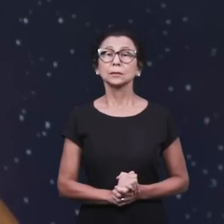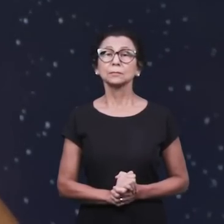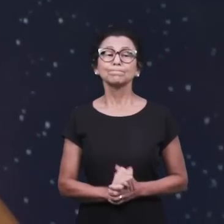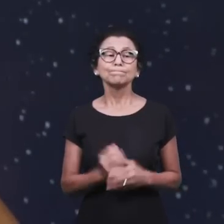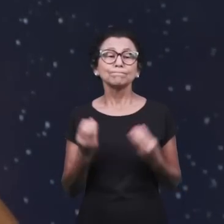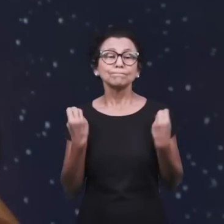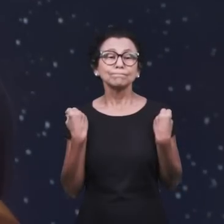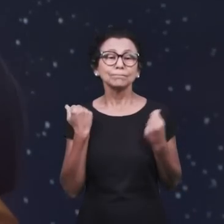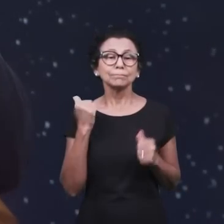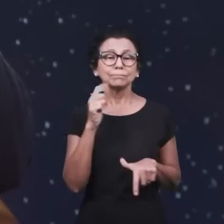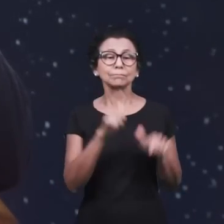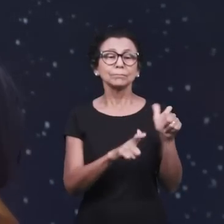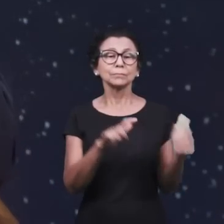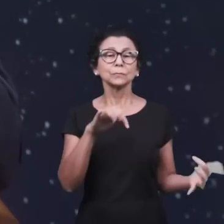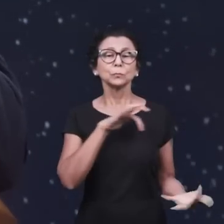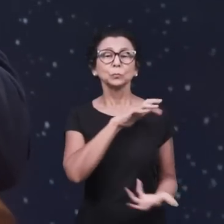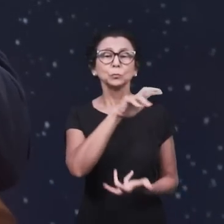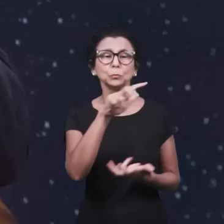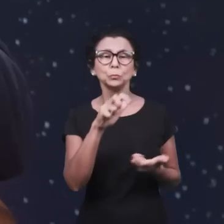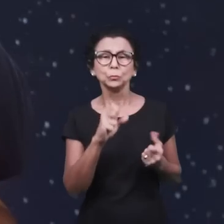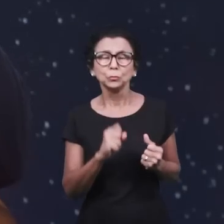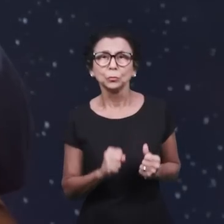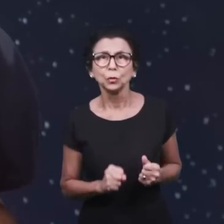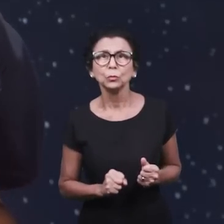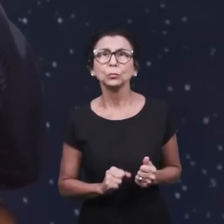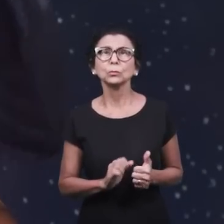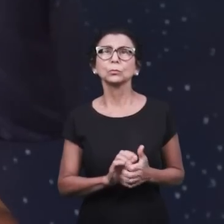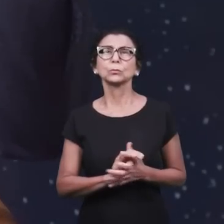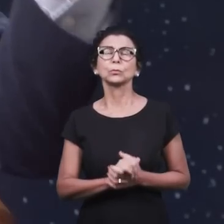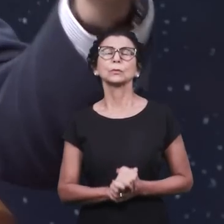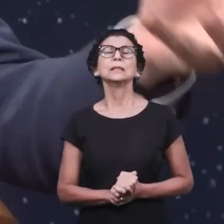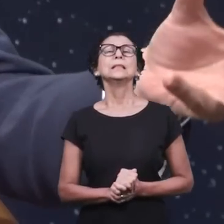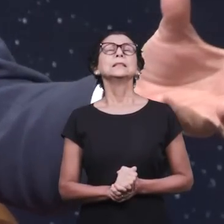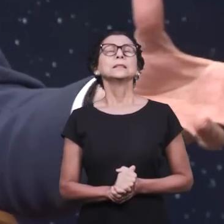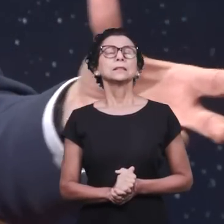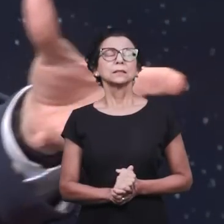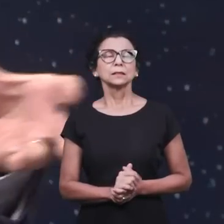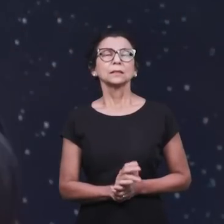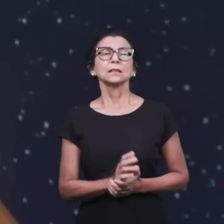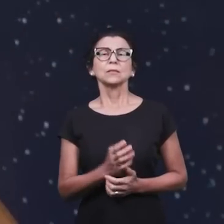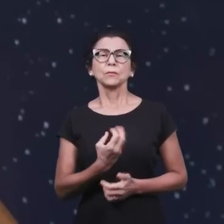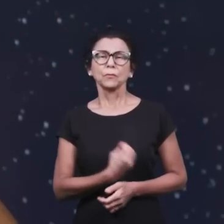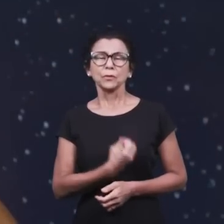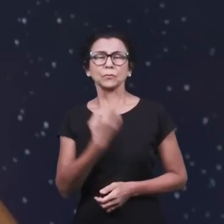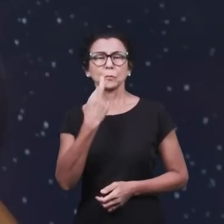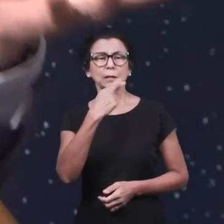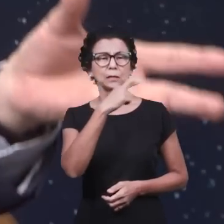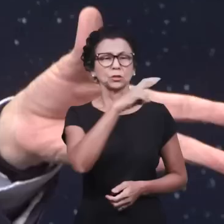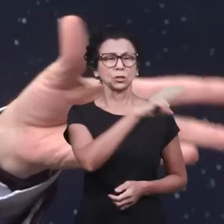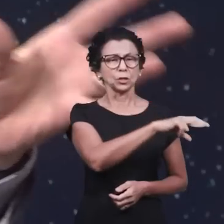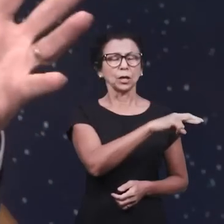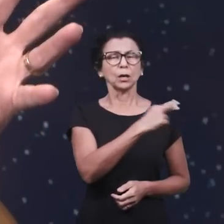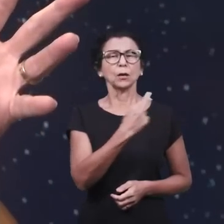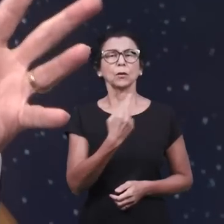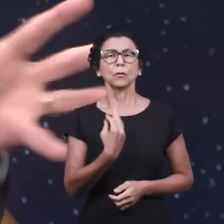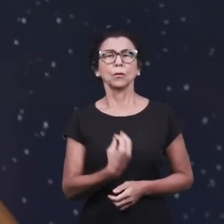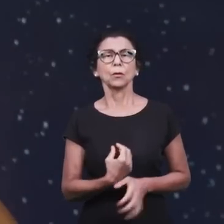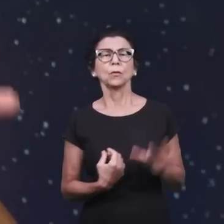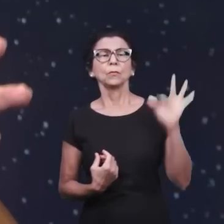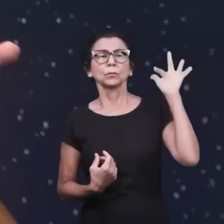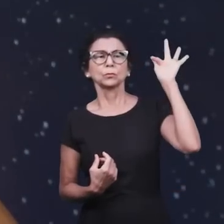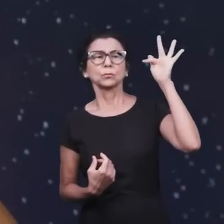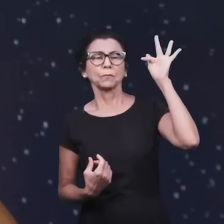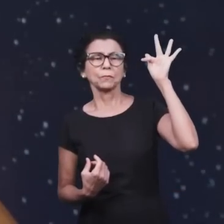submersas, mergulhadas em tantas coisas, até numa vida religiosa, filosófica, teológica, ou